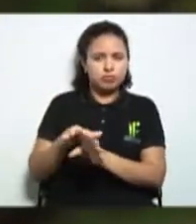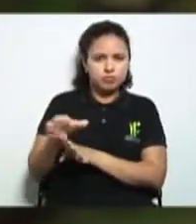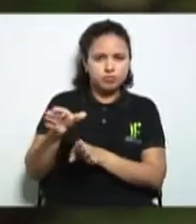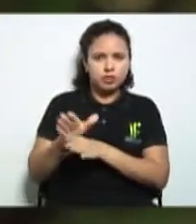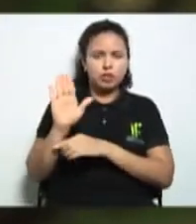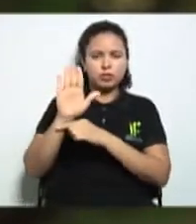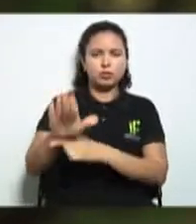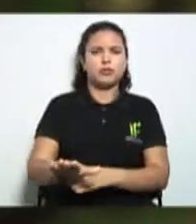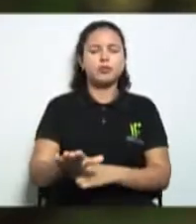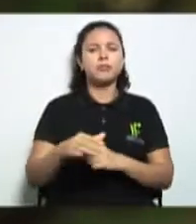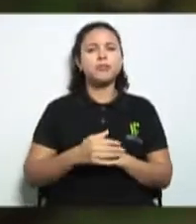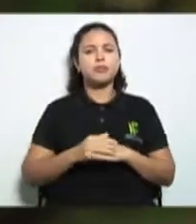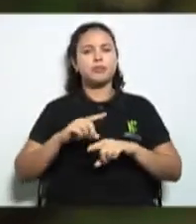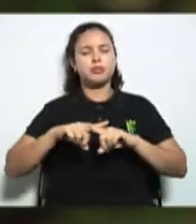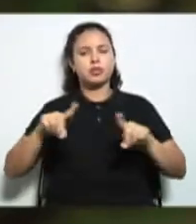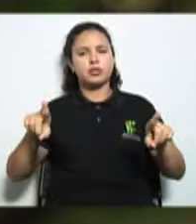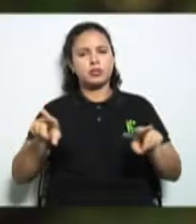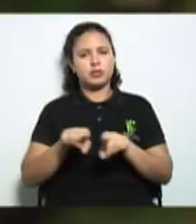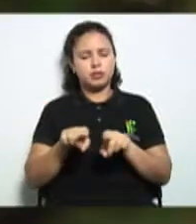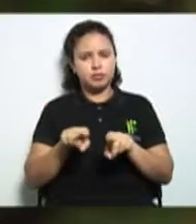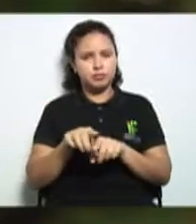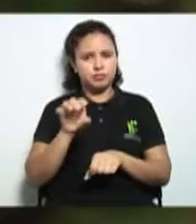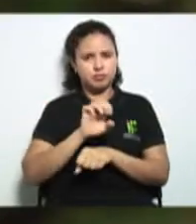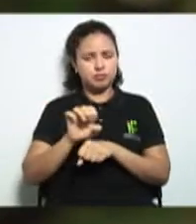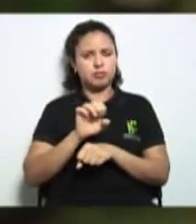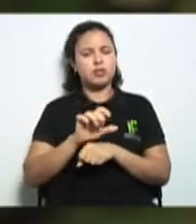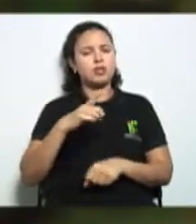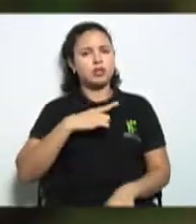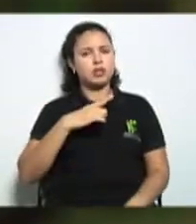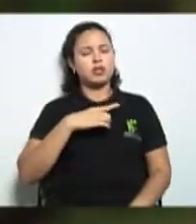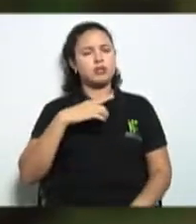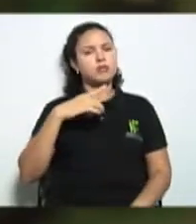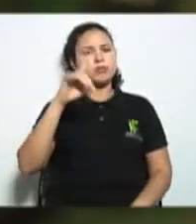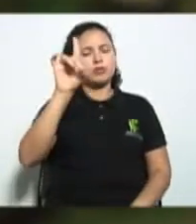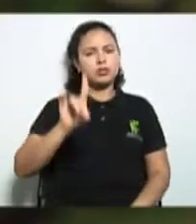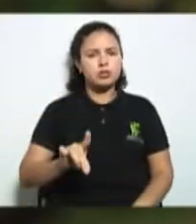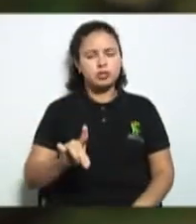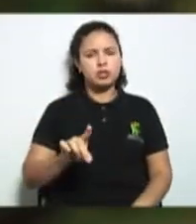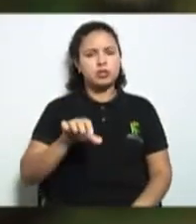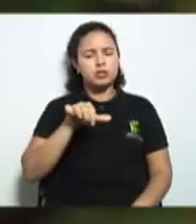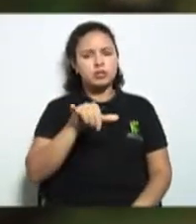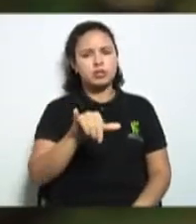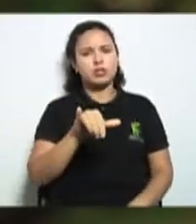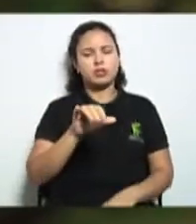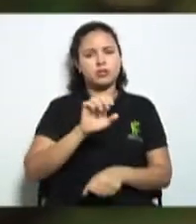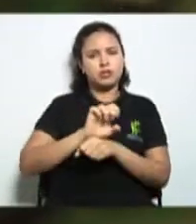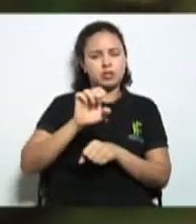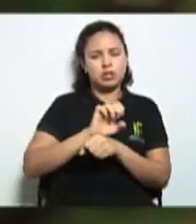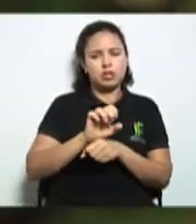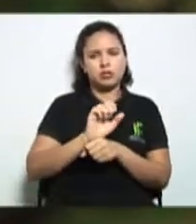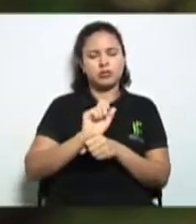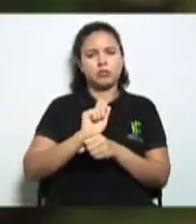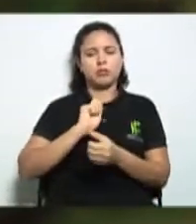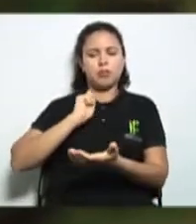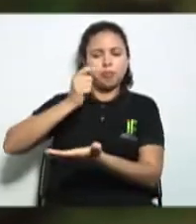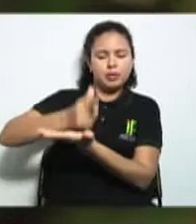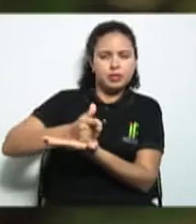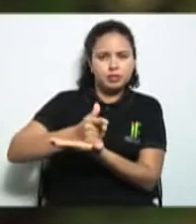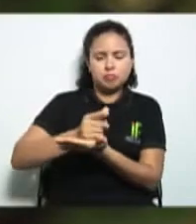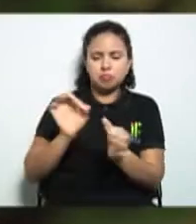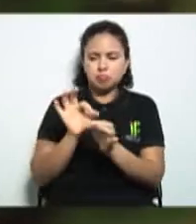Mas também o estagiário tem direitos, né? Um desses direitos é que se o estágio não for remunerado, ele pode estar ganhando